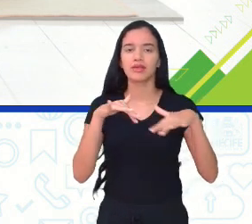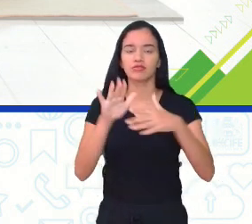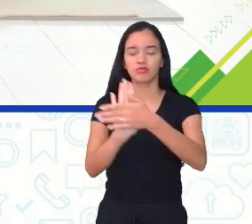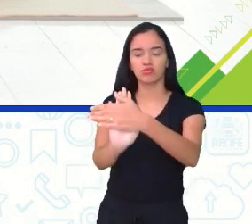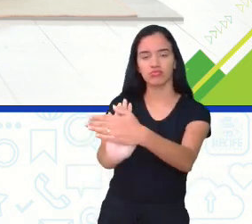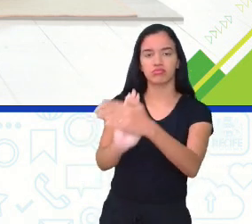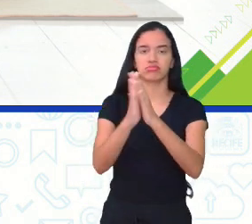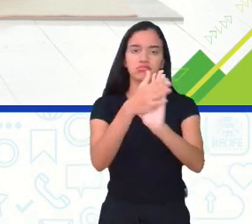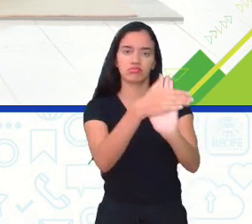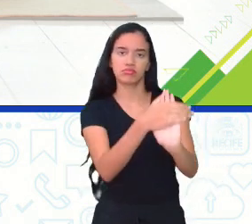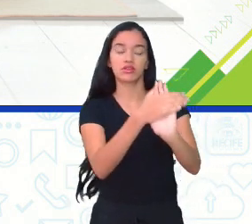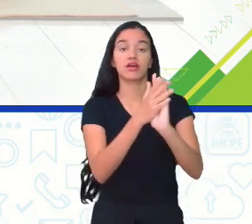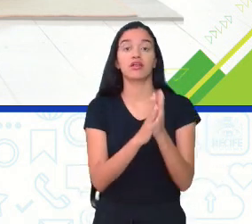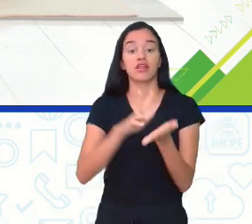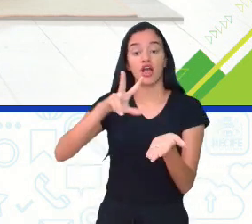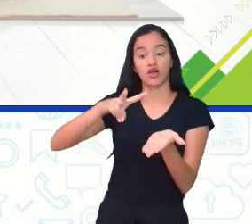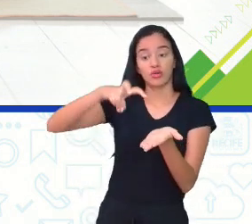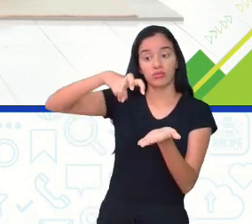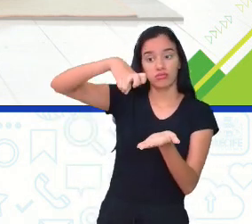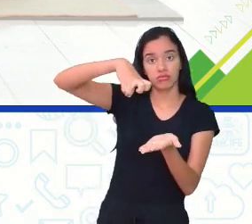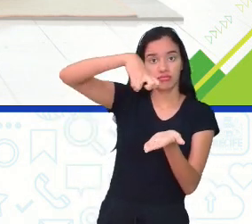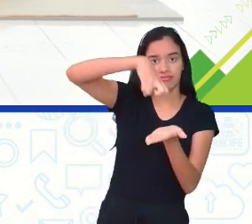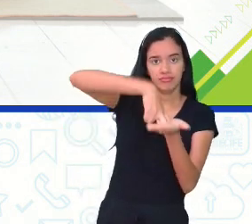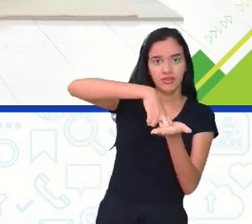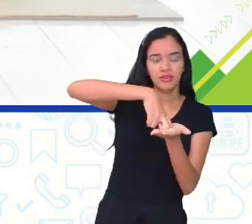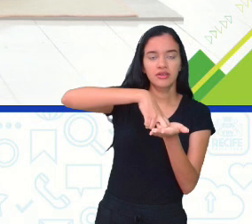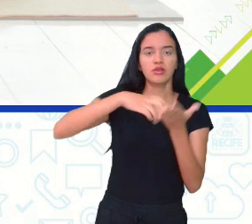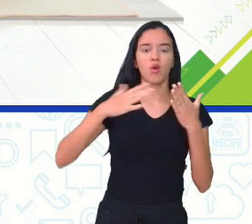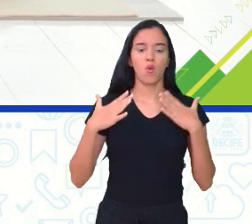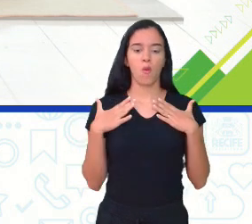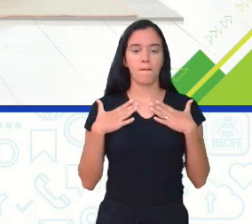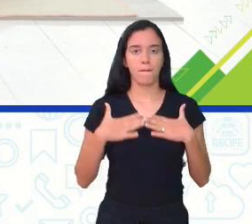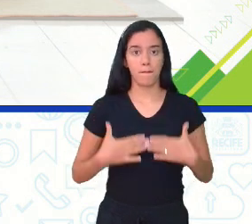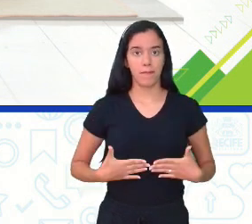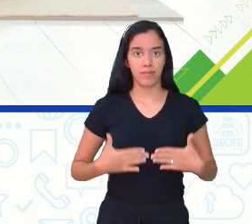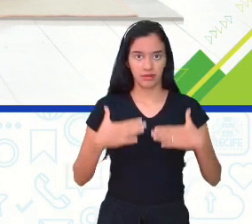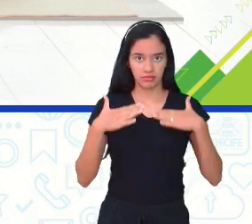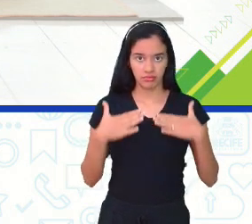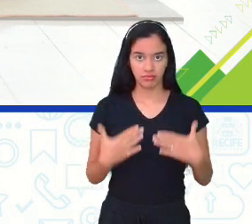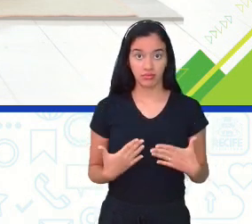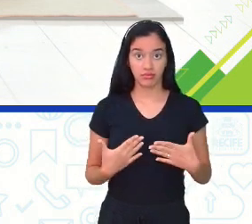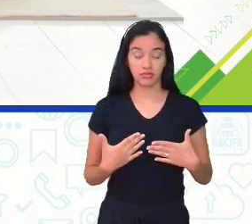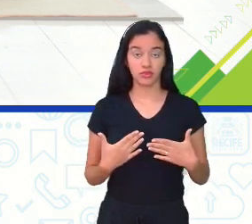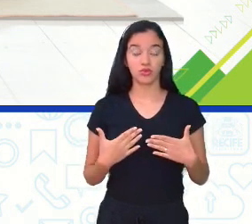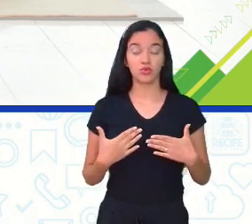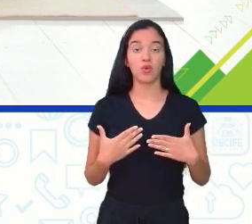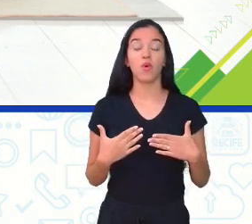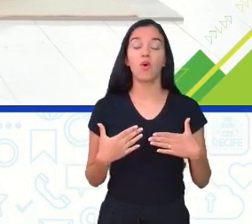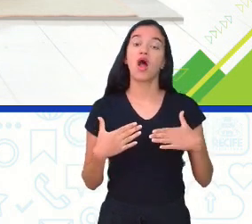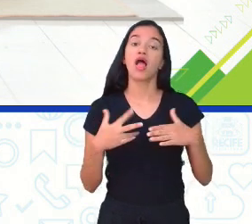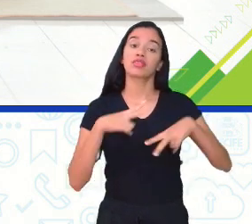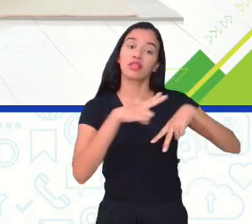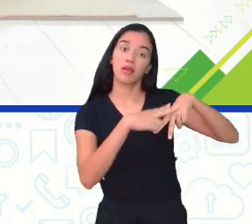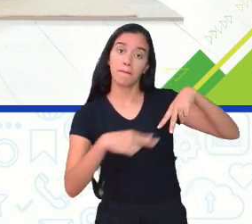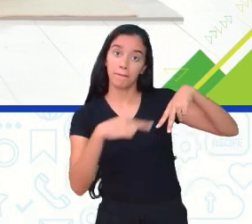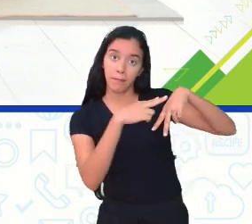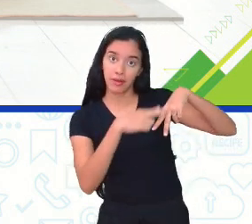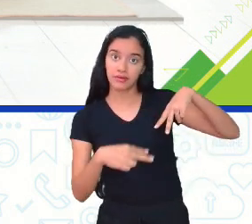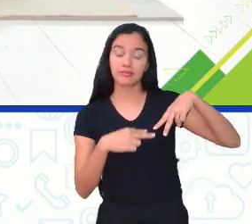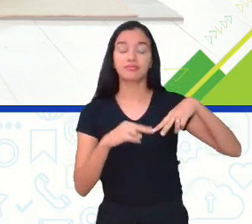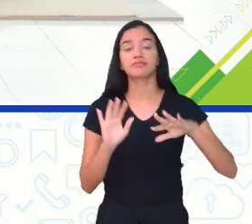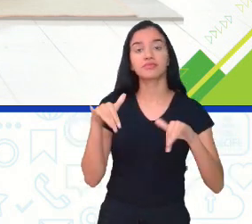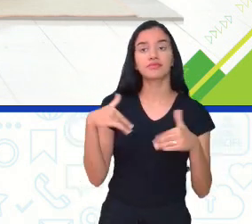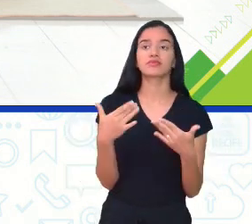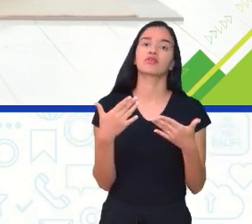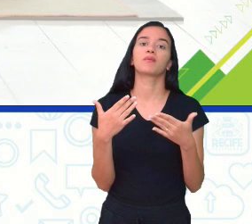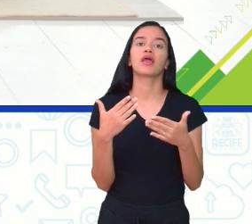alongamento, tá, de joelhos, né, com os peitos debruçados nas coxas, né, nas pernas, e aí com